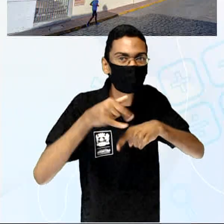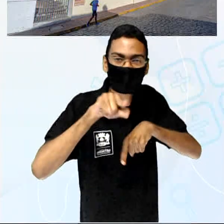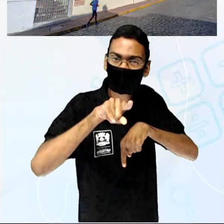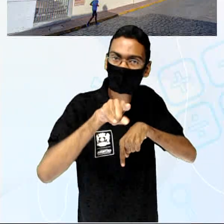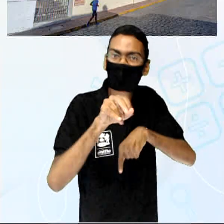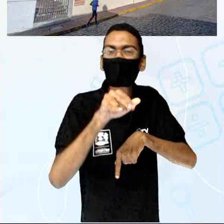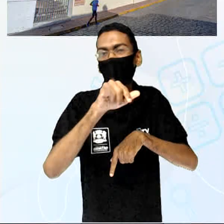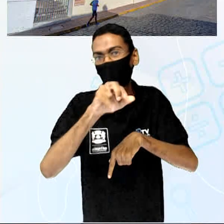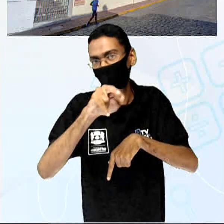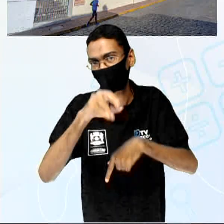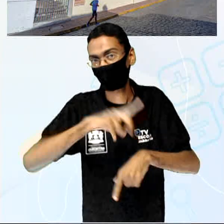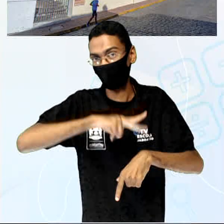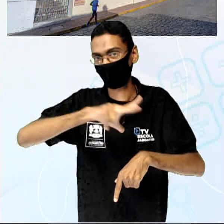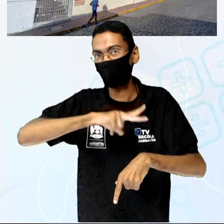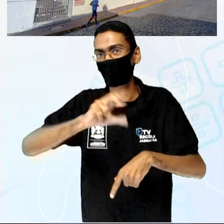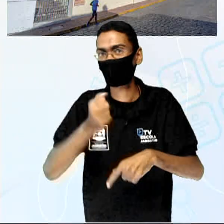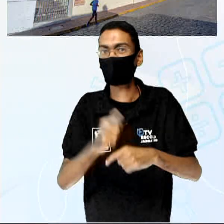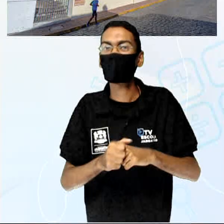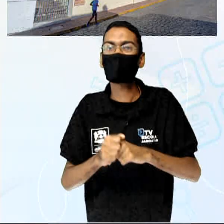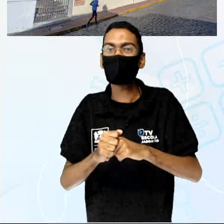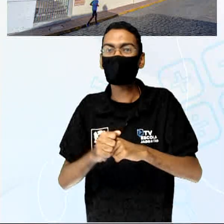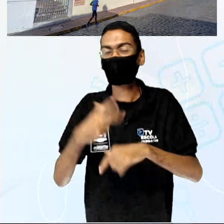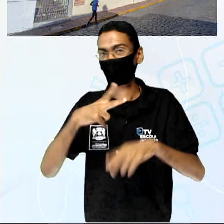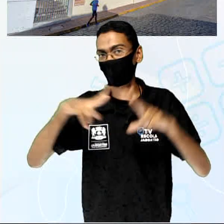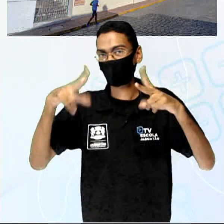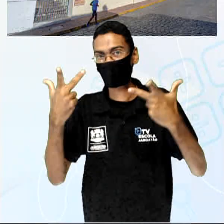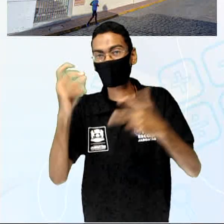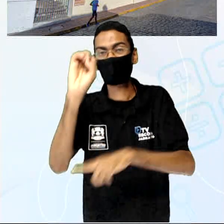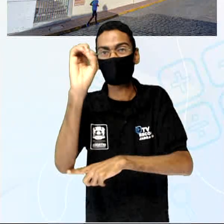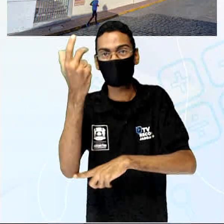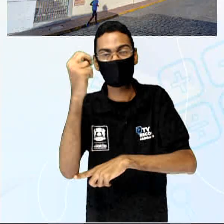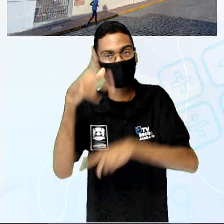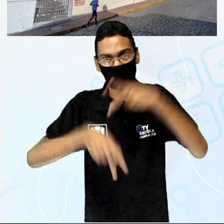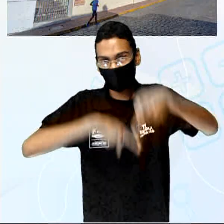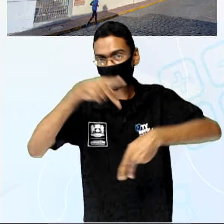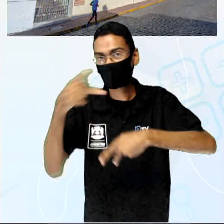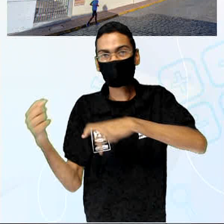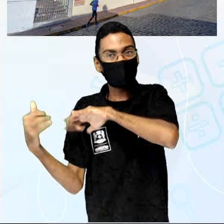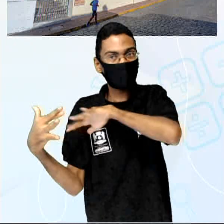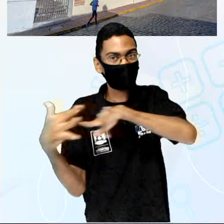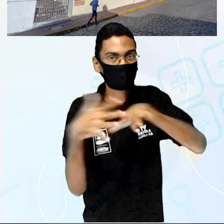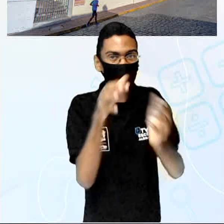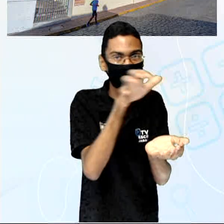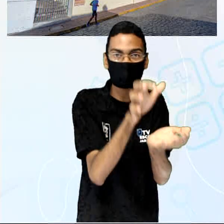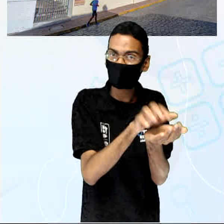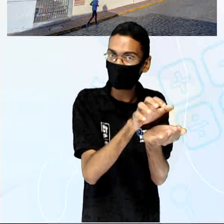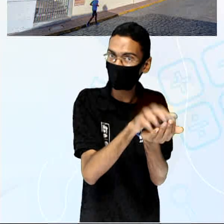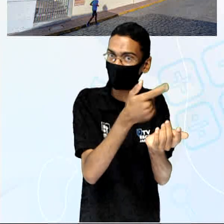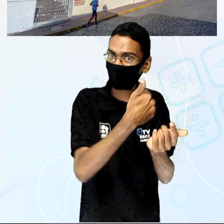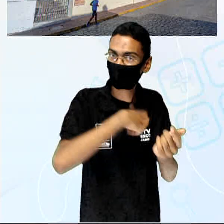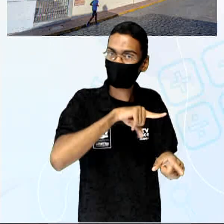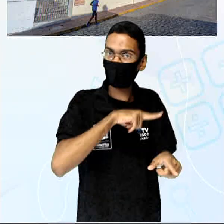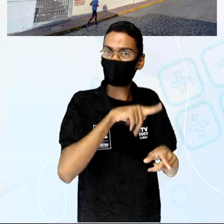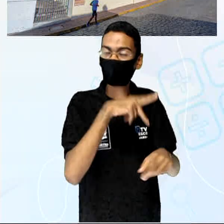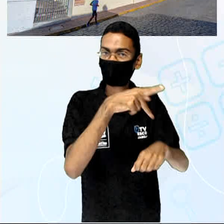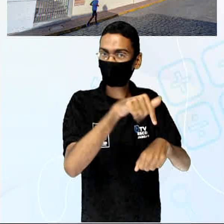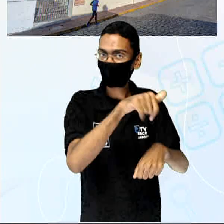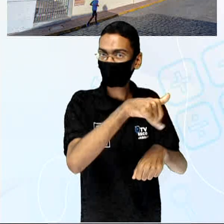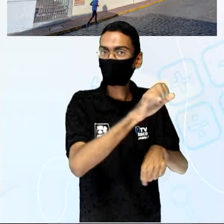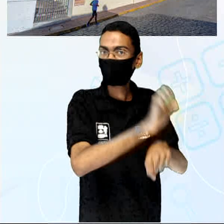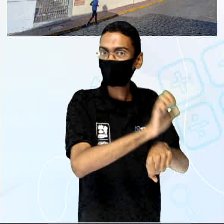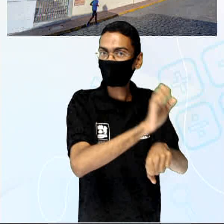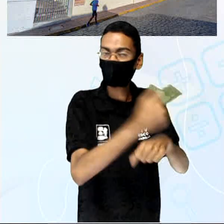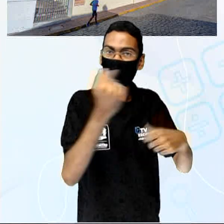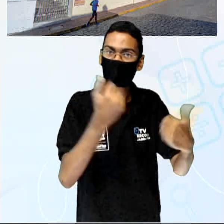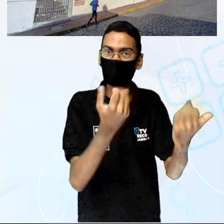alguns moradores de Olinda invadiram Recife, destruíram seu pelourinho, símbolo da elevação de vila, e também tocaram fogo na Câmara